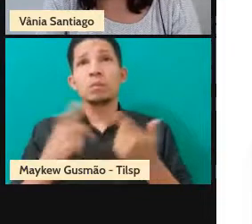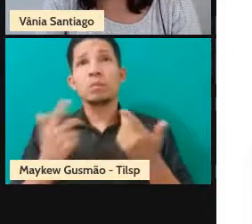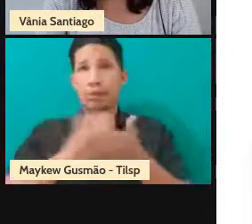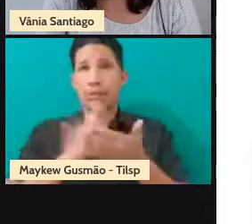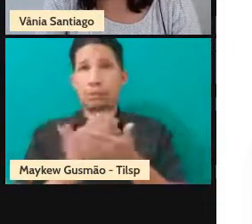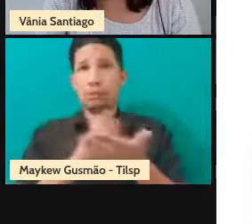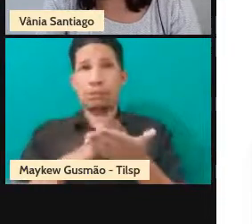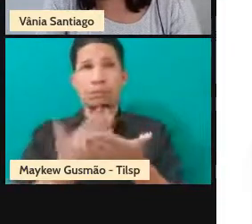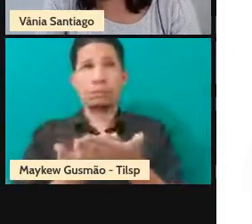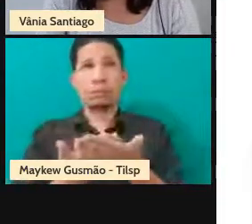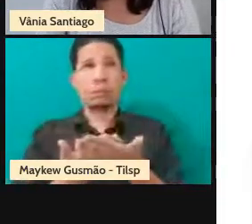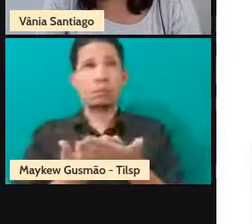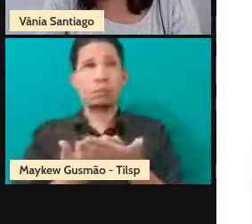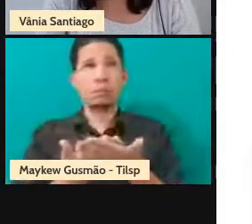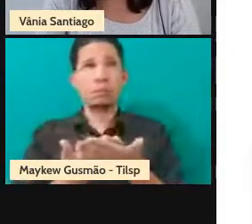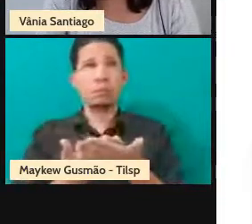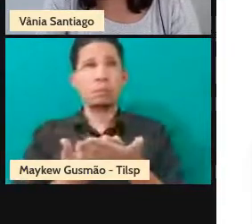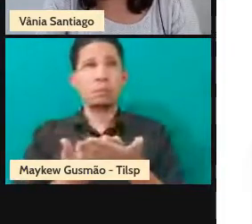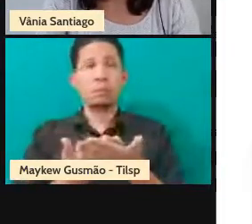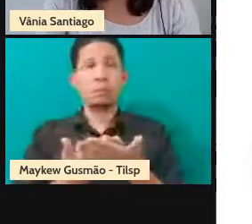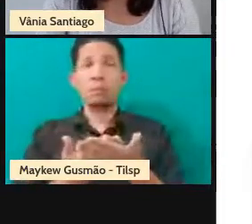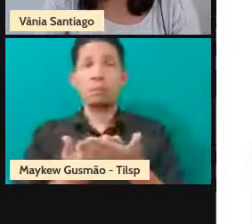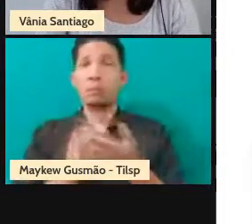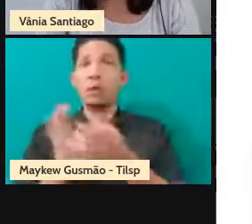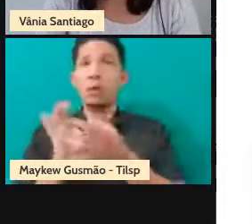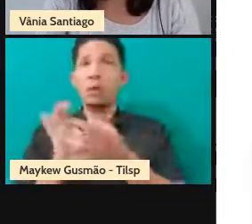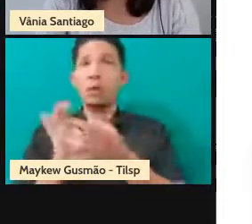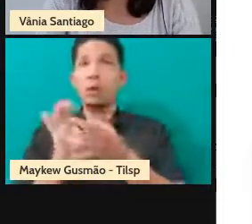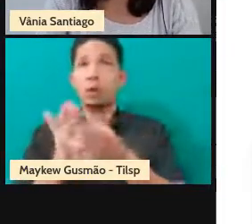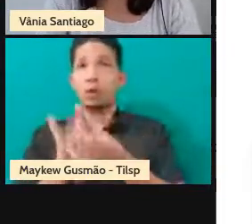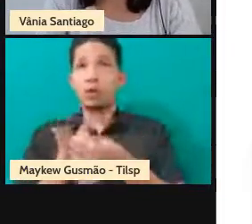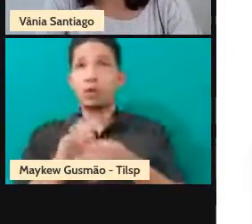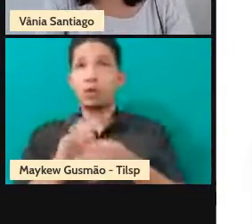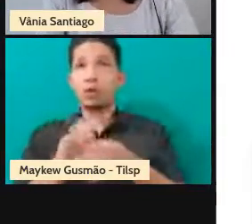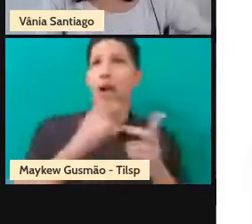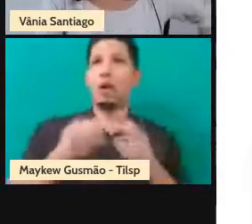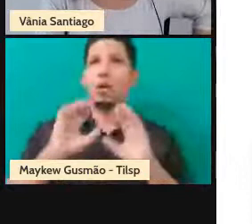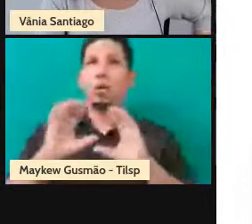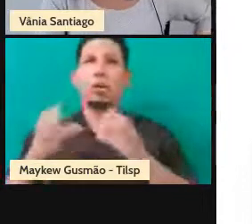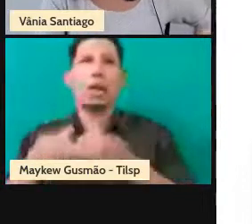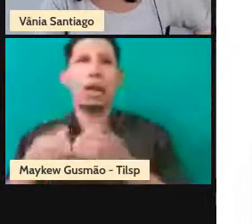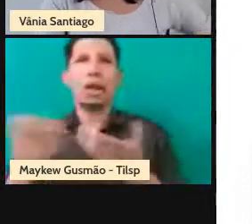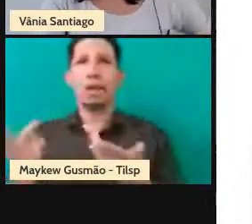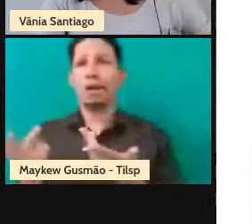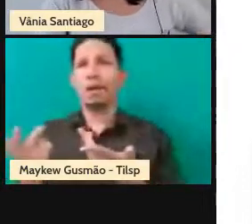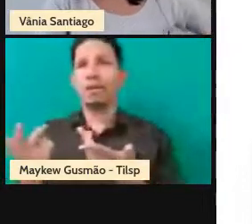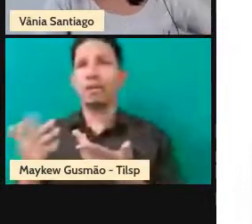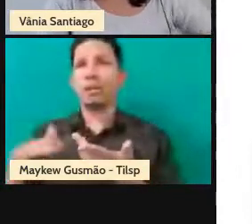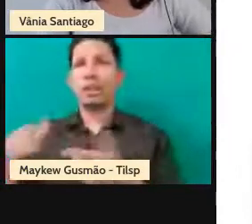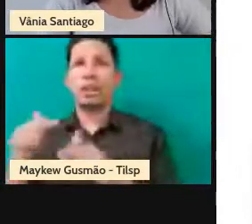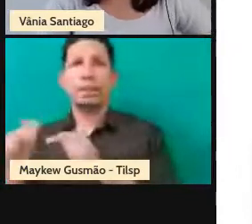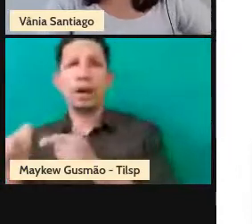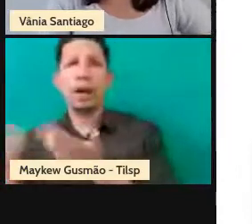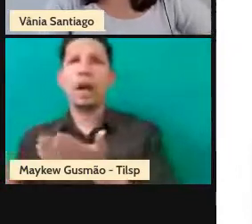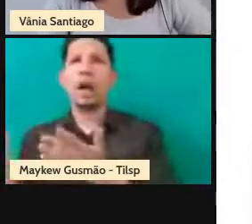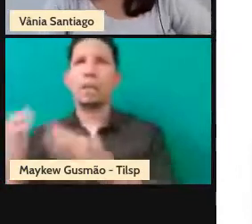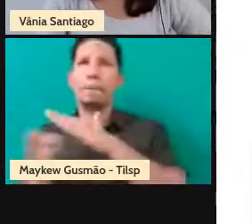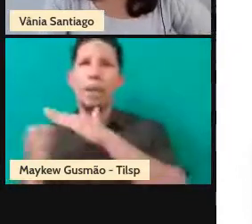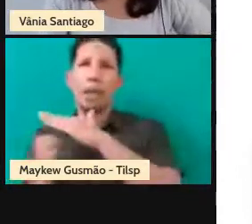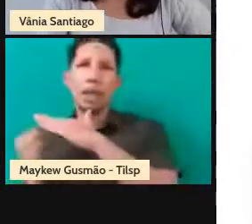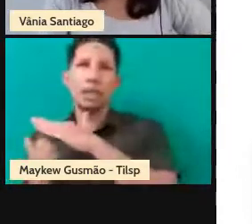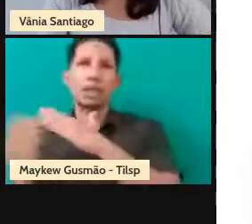diferentes contextos, como social, comunitário, no mercado de trabalho, empresarial,